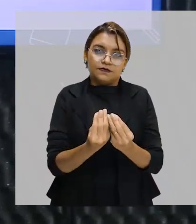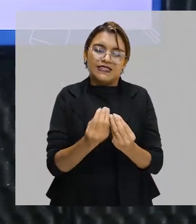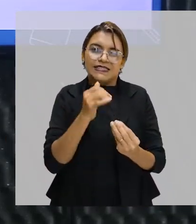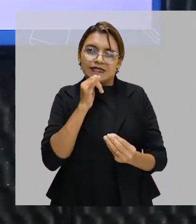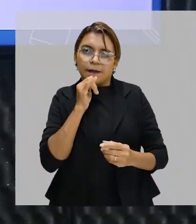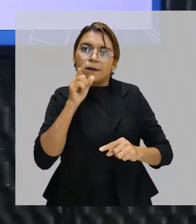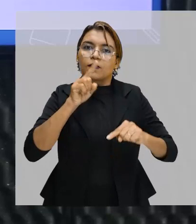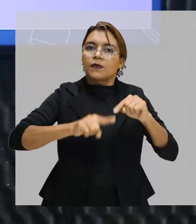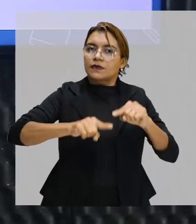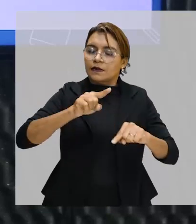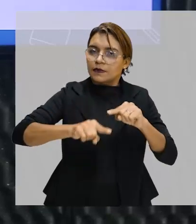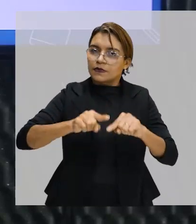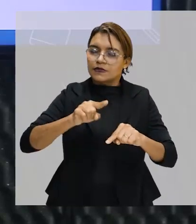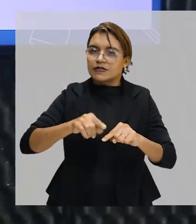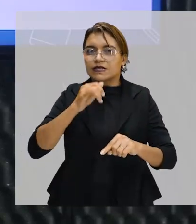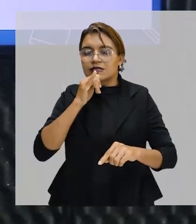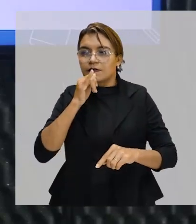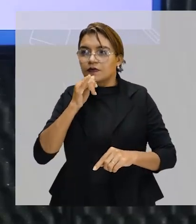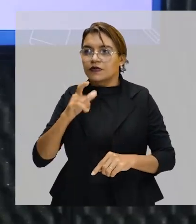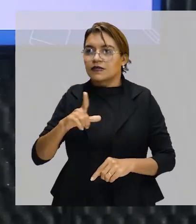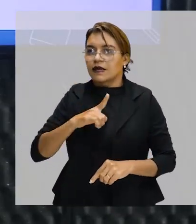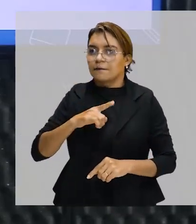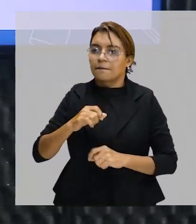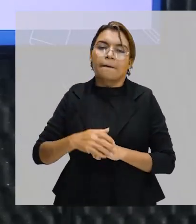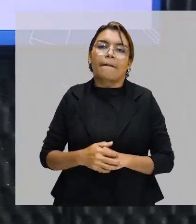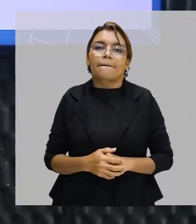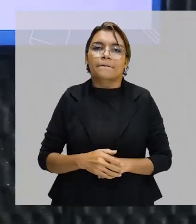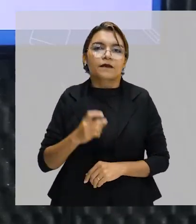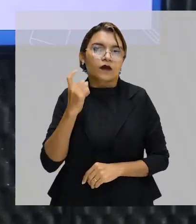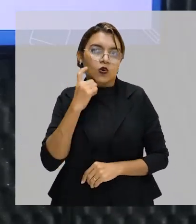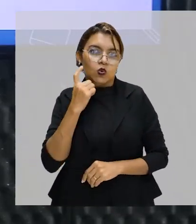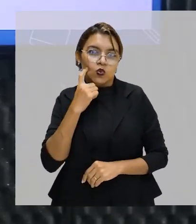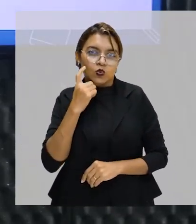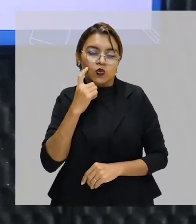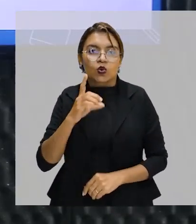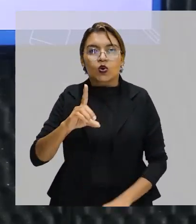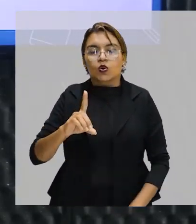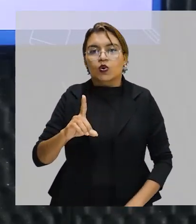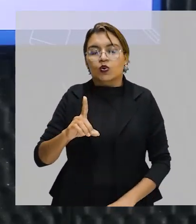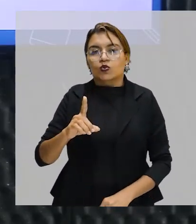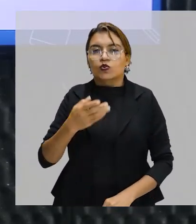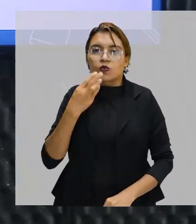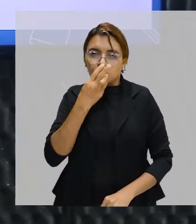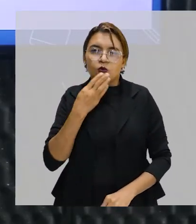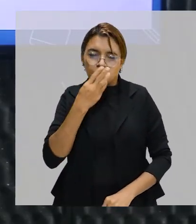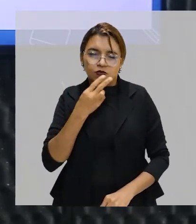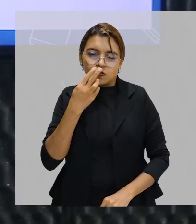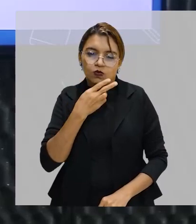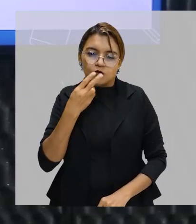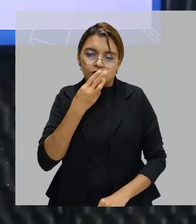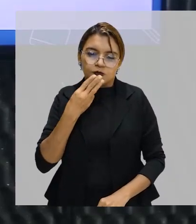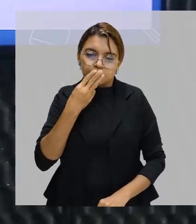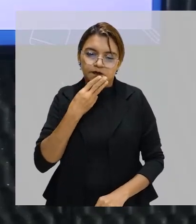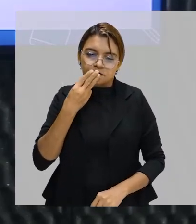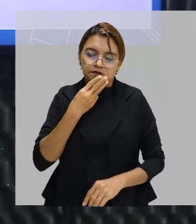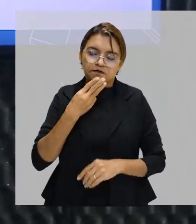um determinado alimento. E aí nós temos aqui, por exemplo, um doce, certo? E aí esse produto ele